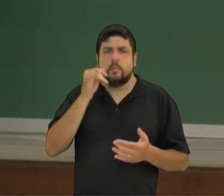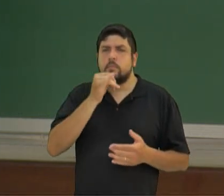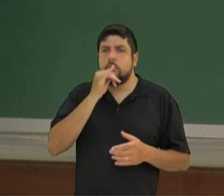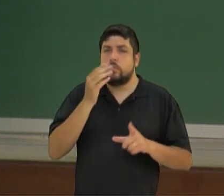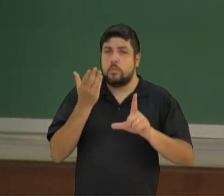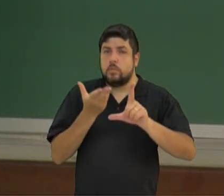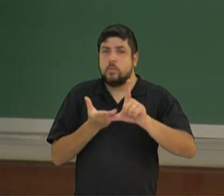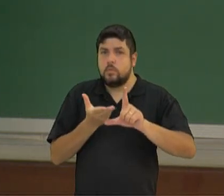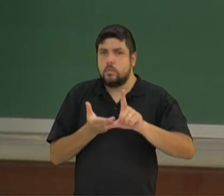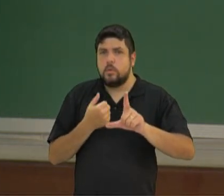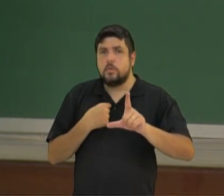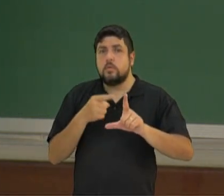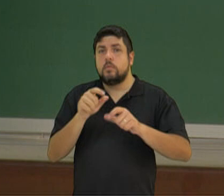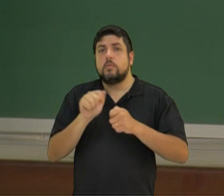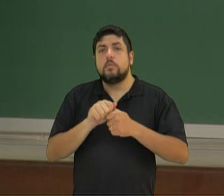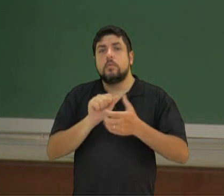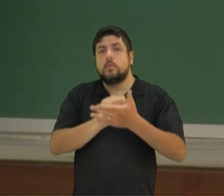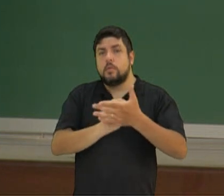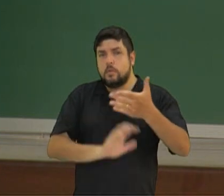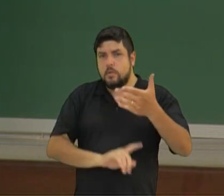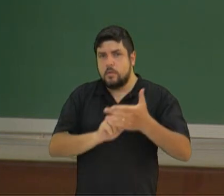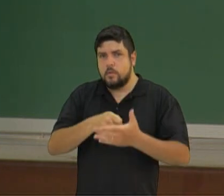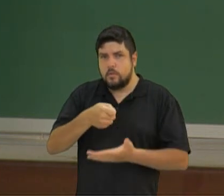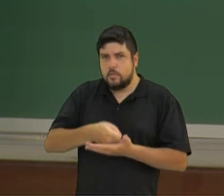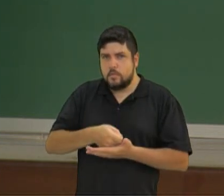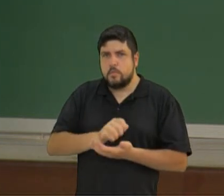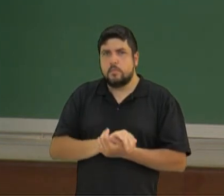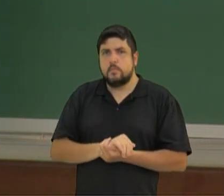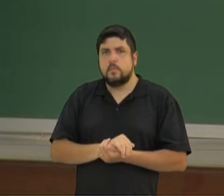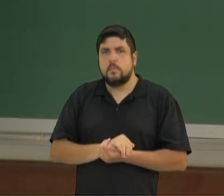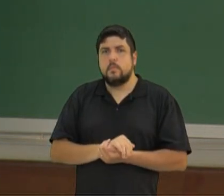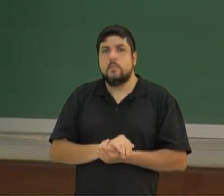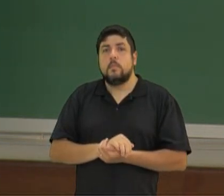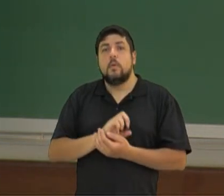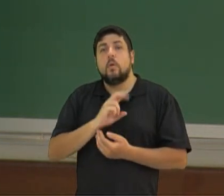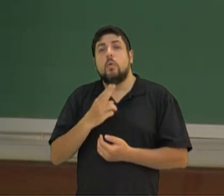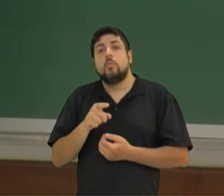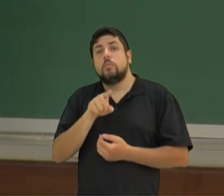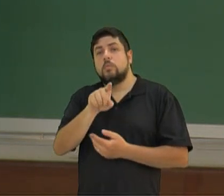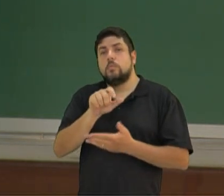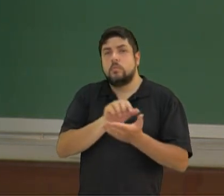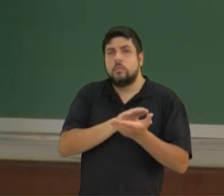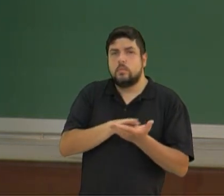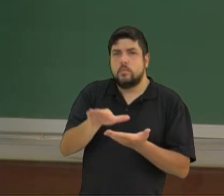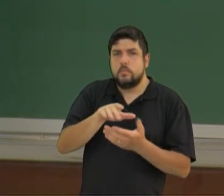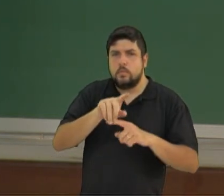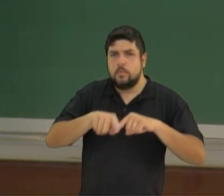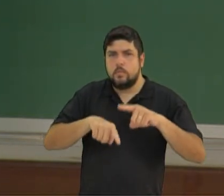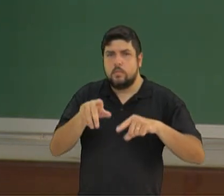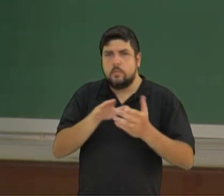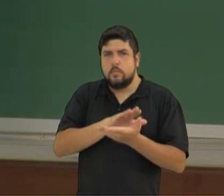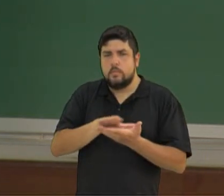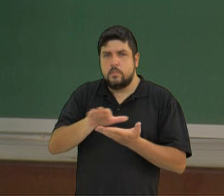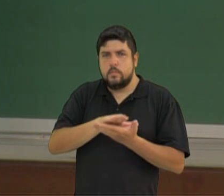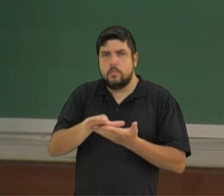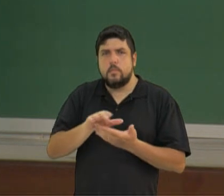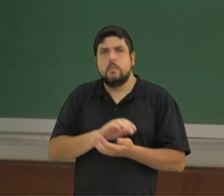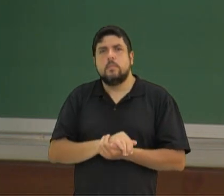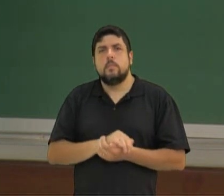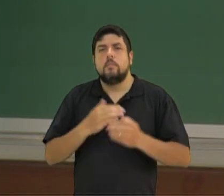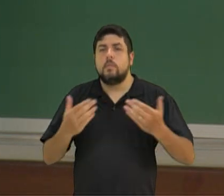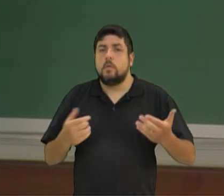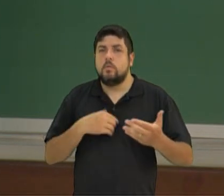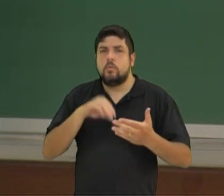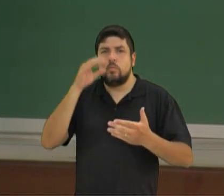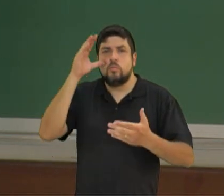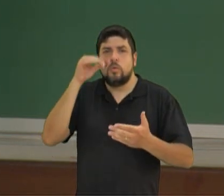classroom, quando você tem que realizar aquela atividade obrigatória. Ou você que está com material impresso, que tal consultar os mapas